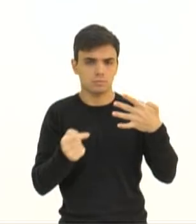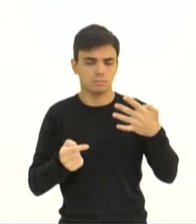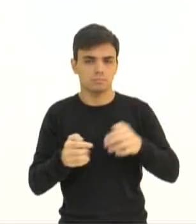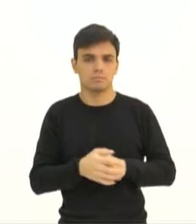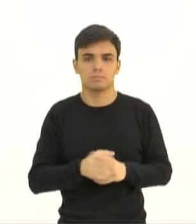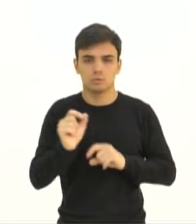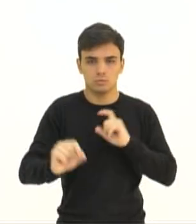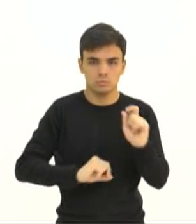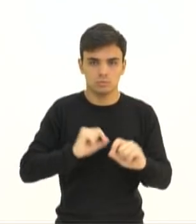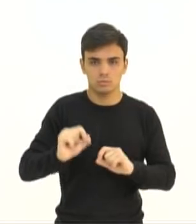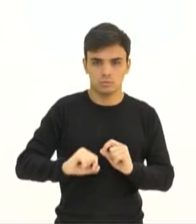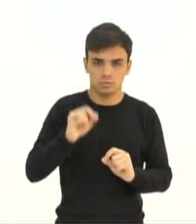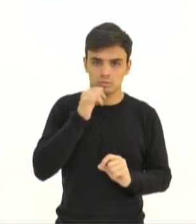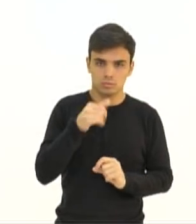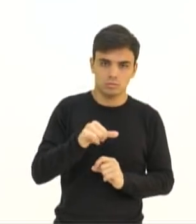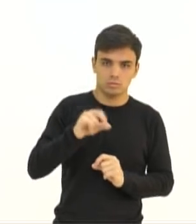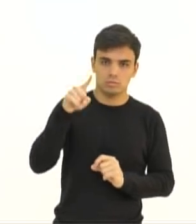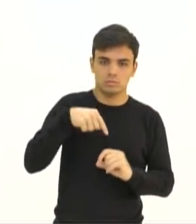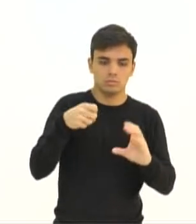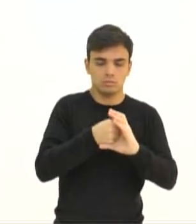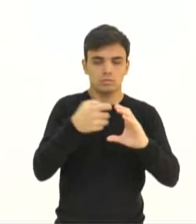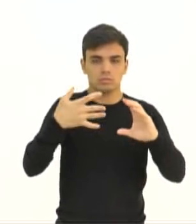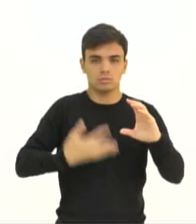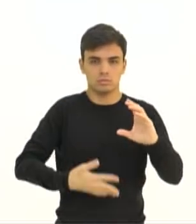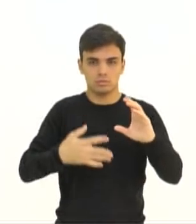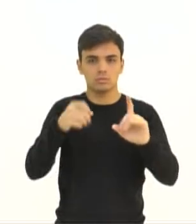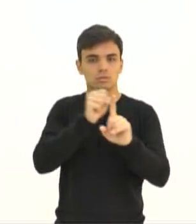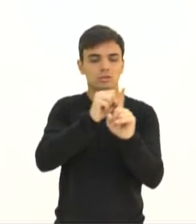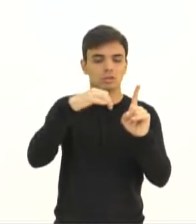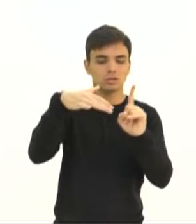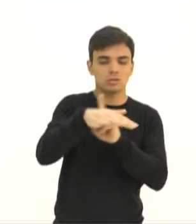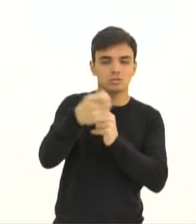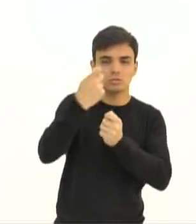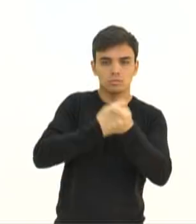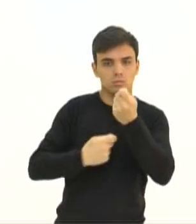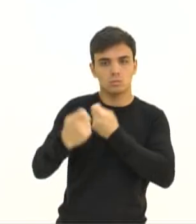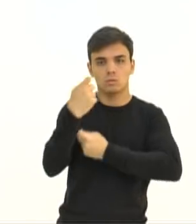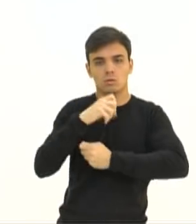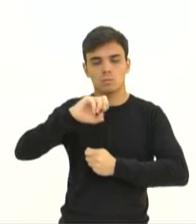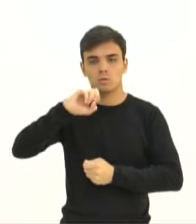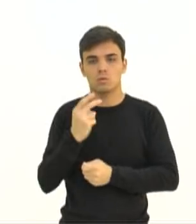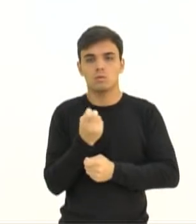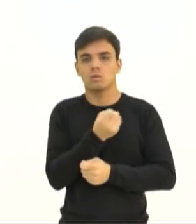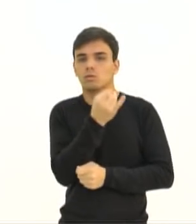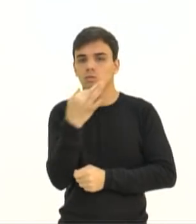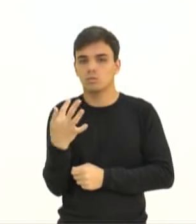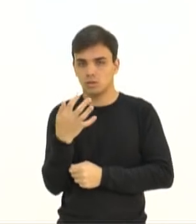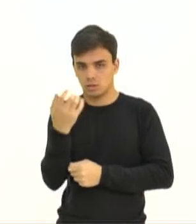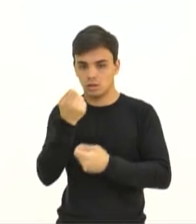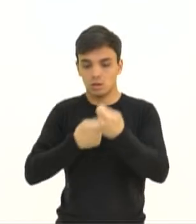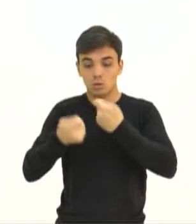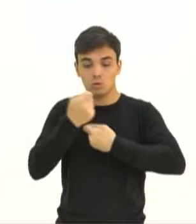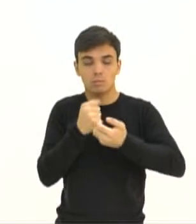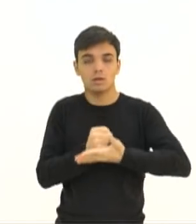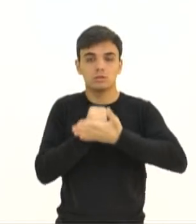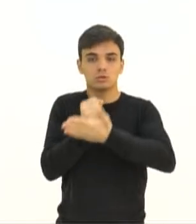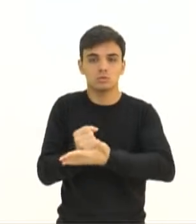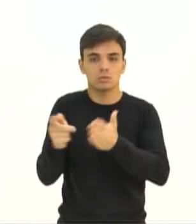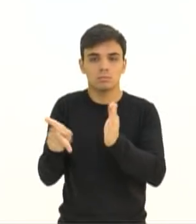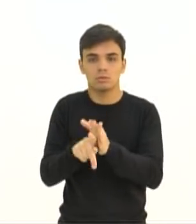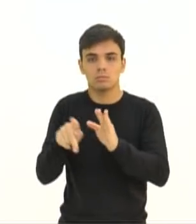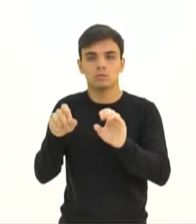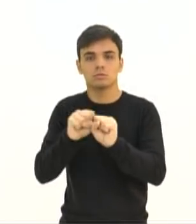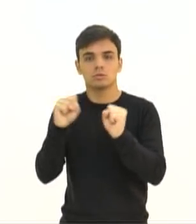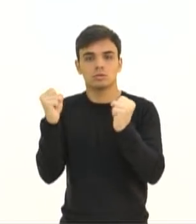o que a gente diz que é características socioeconômicas, né? O quanto a economia contribui para a sociedade